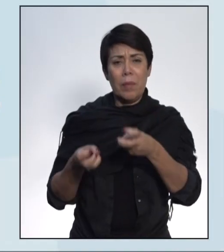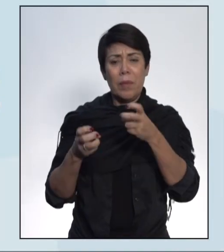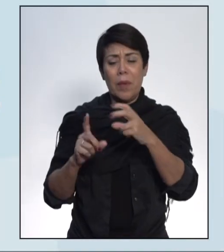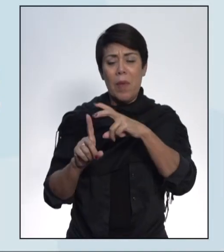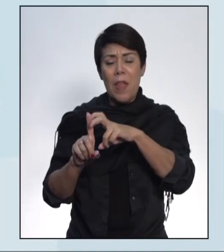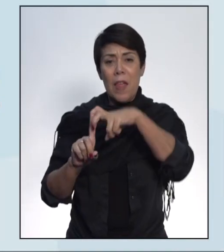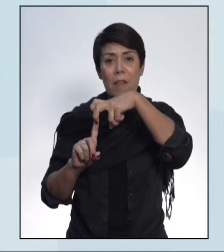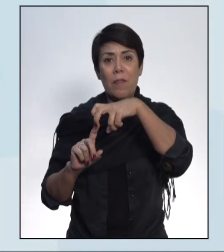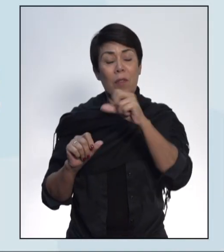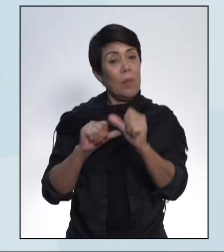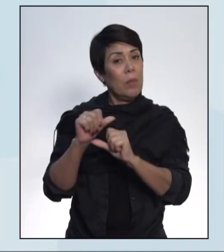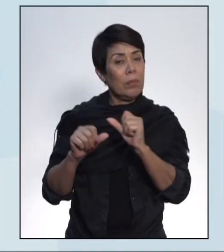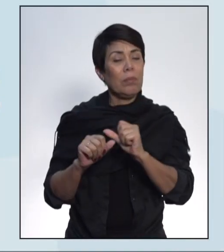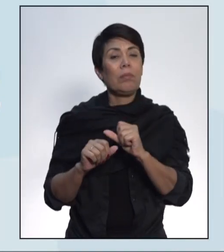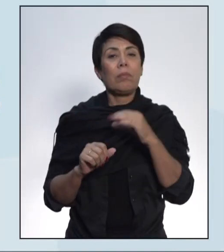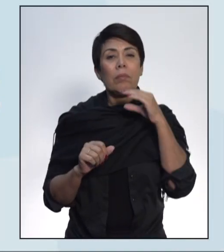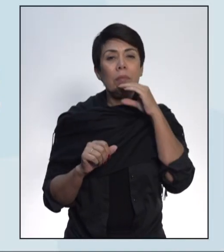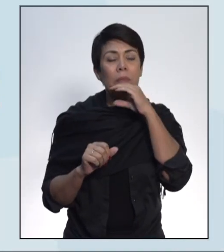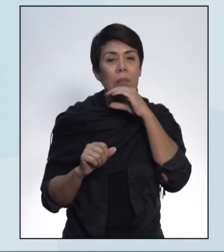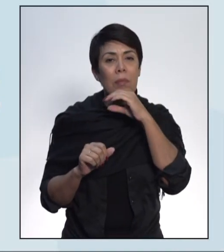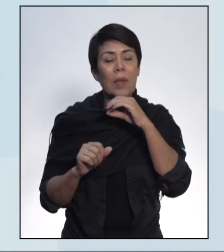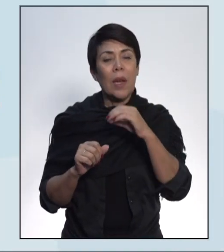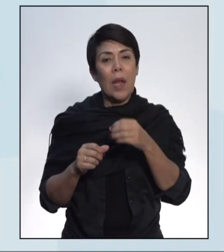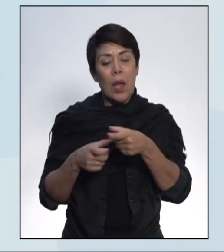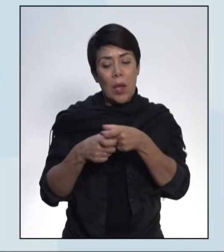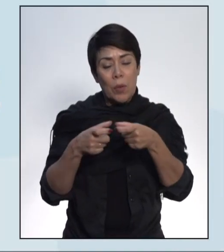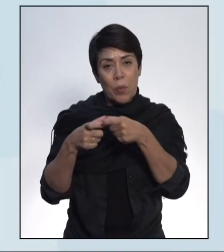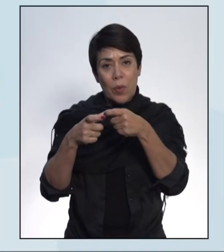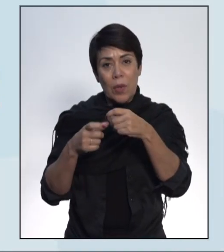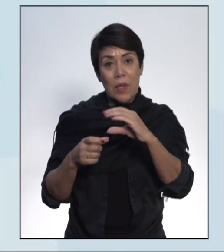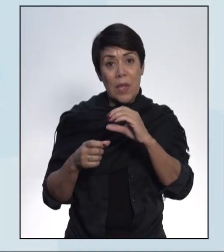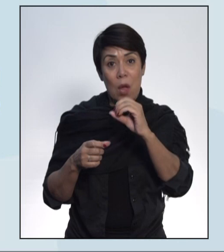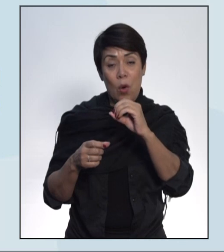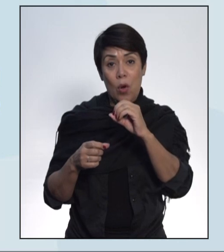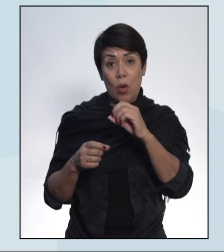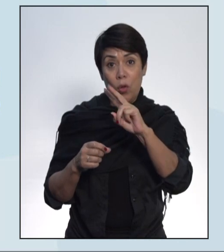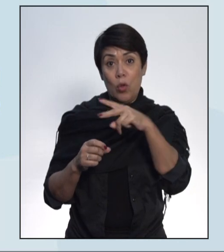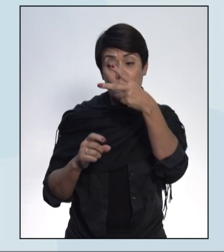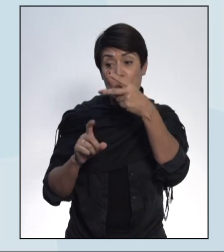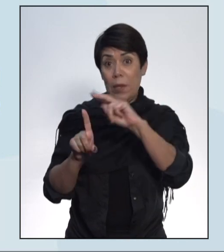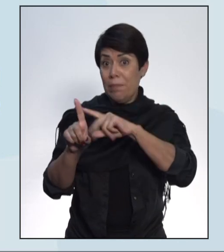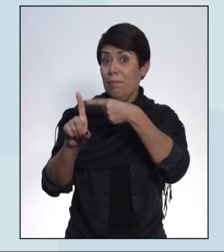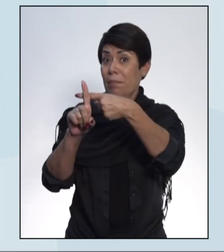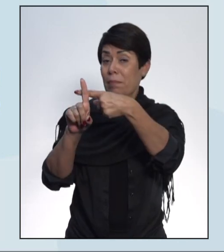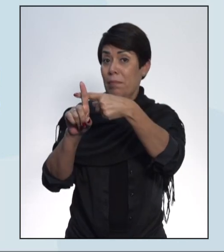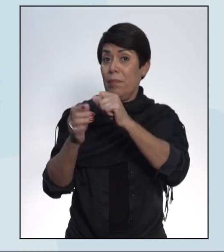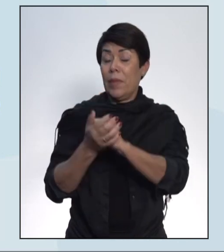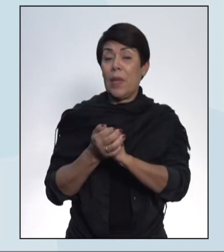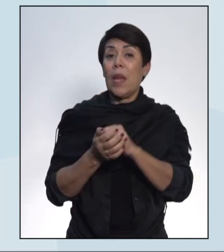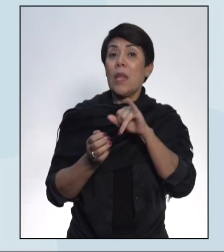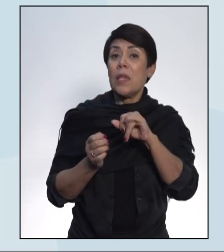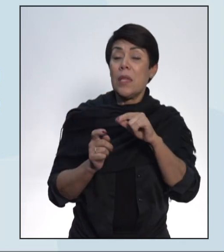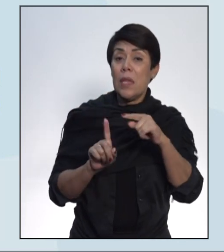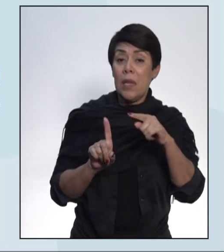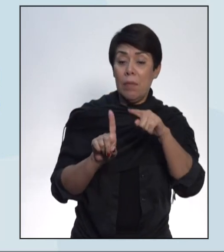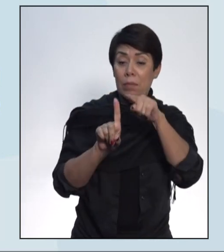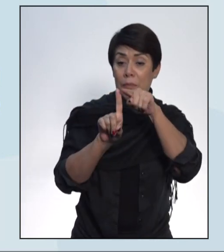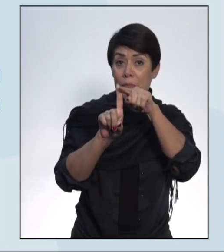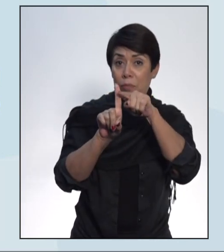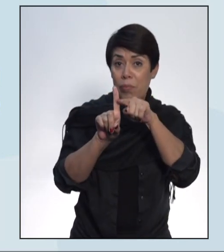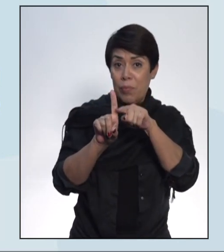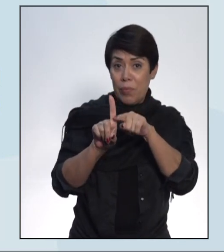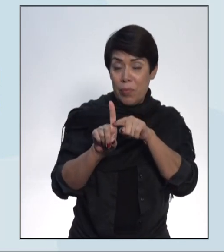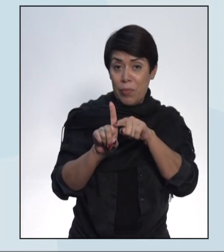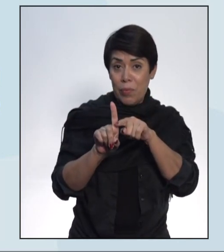a temperatura alta aumentou a quantidade do meu CO2, do meu gás carbônico. Se eu colocar uma temperatura baixa, o